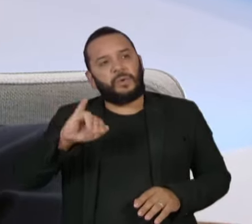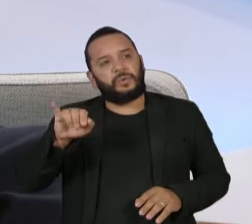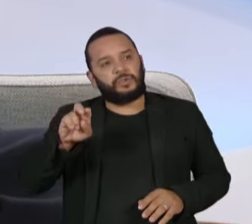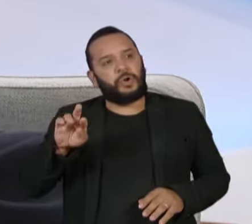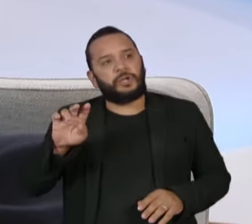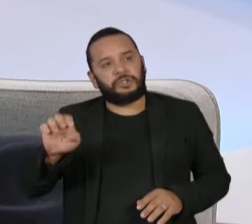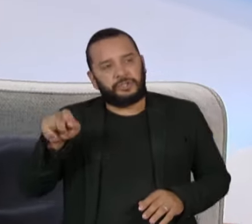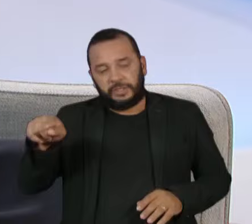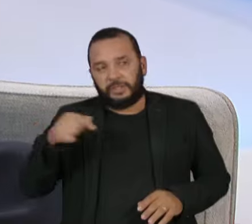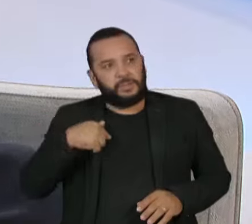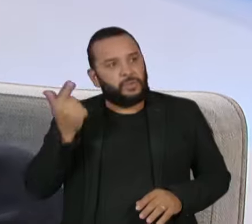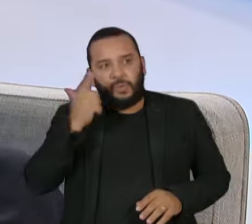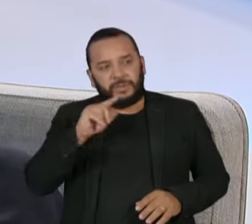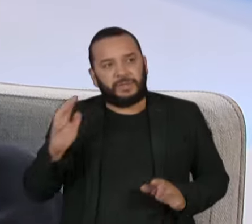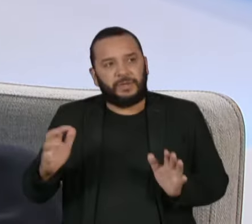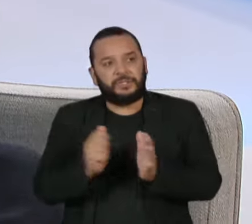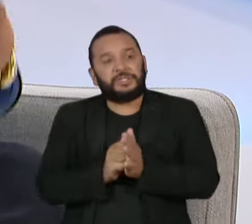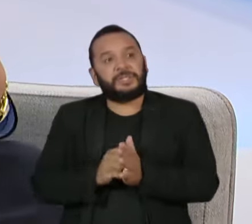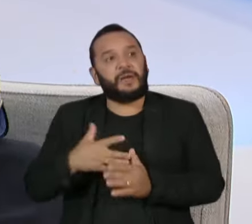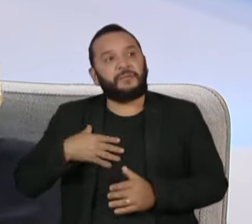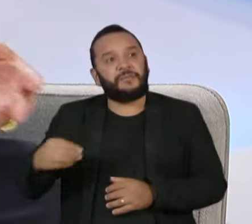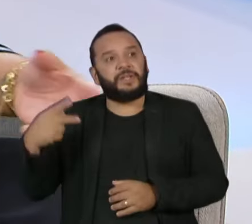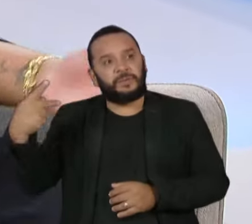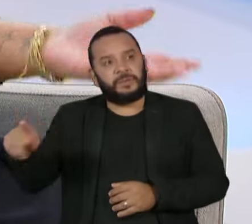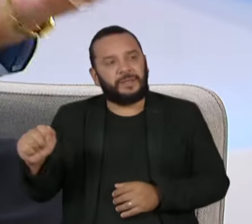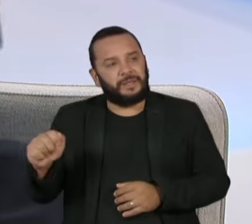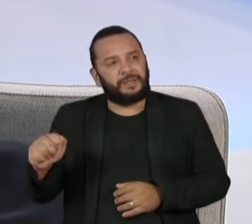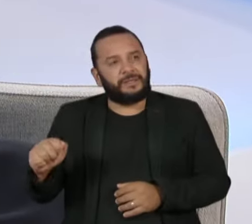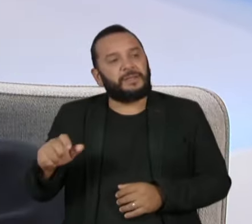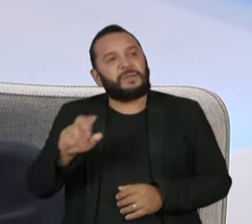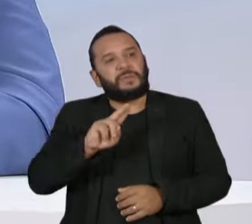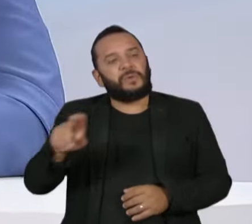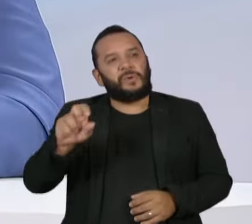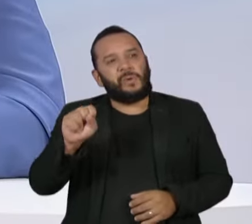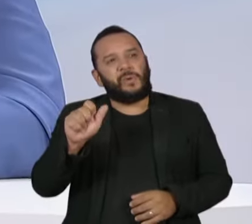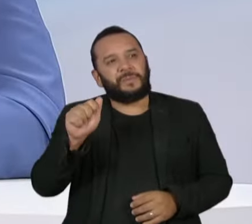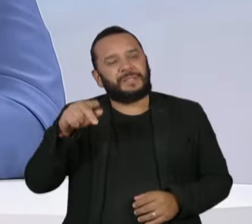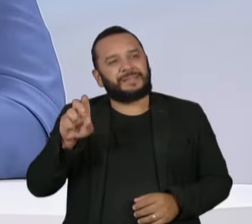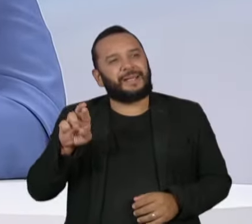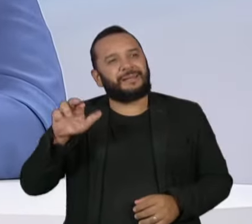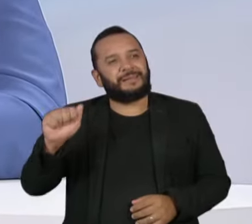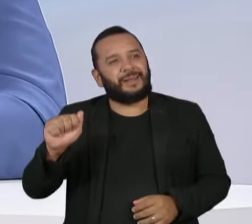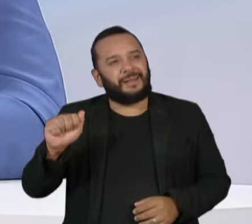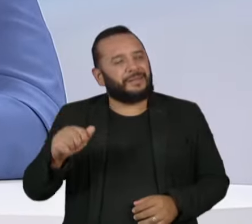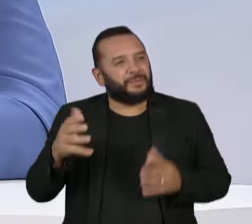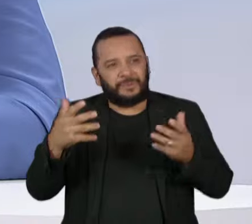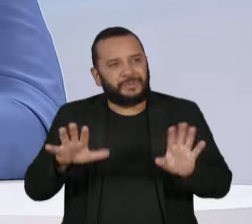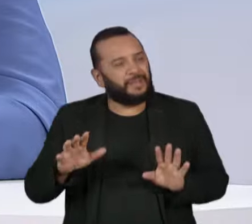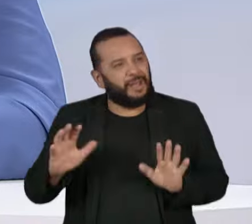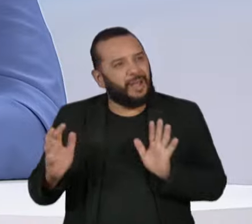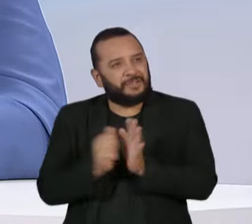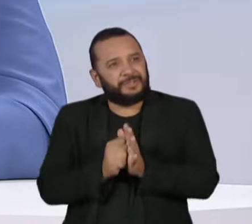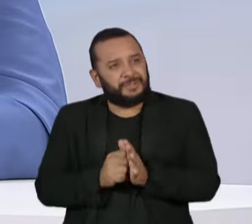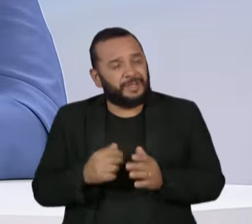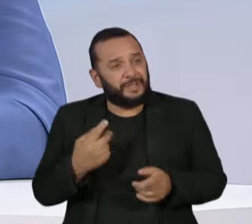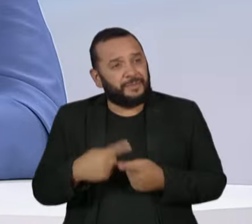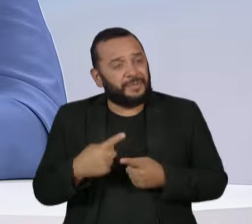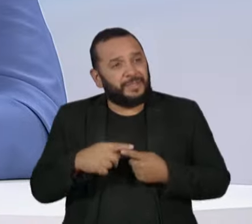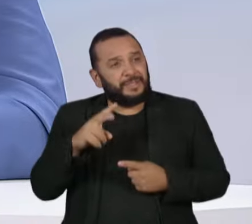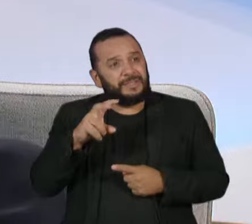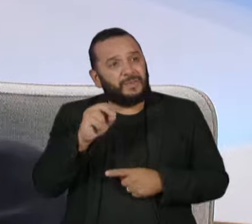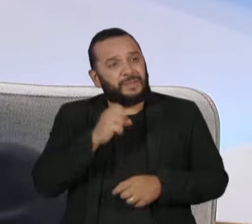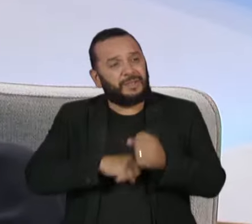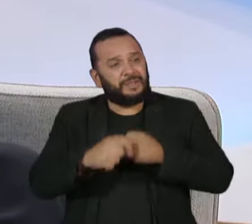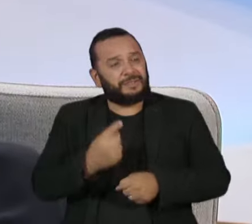O Tabelião também não quis registrar ele. Ele também teve que... Então, você fazer um... Né, pensar que há 50 anos atrás, meu pai passou por isso e o